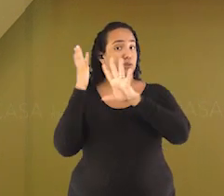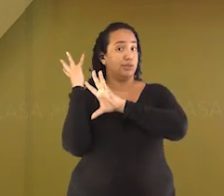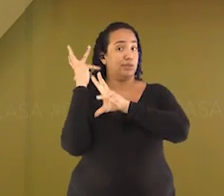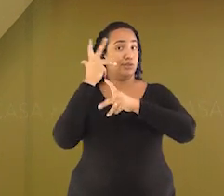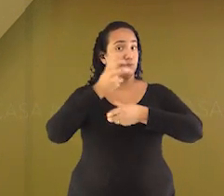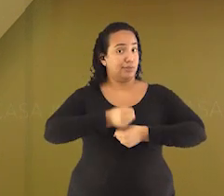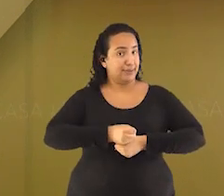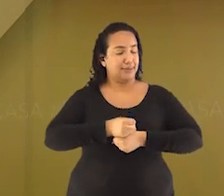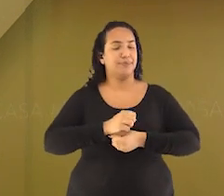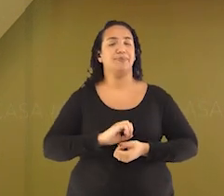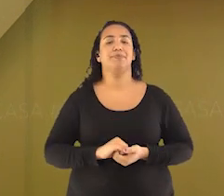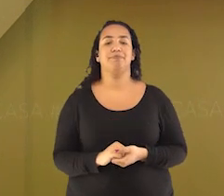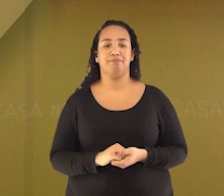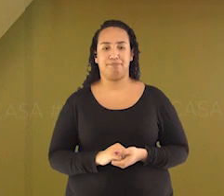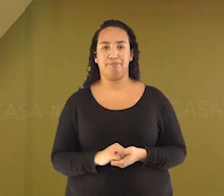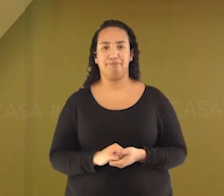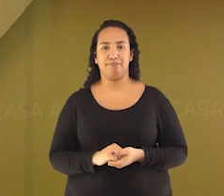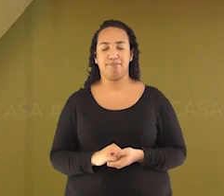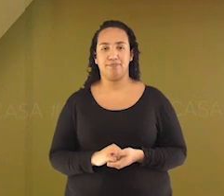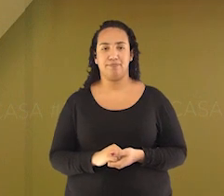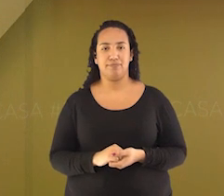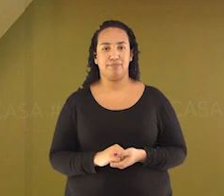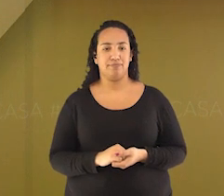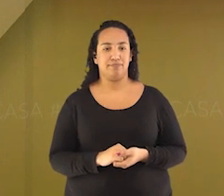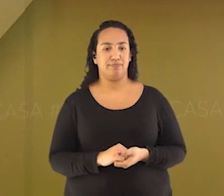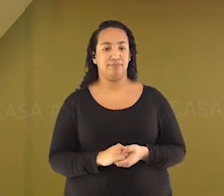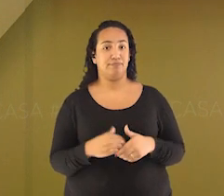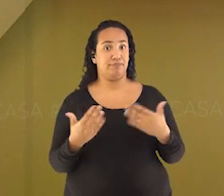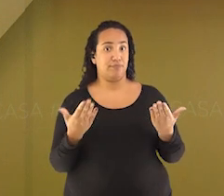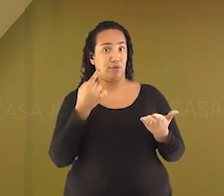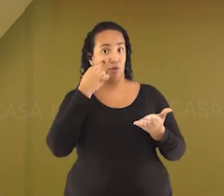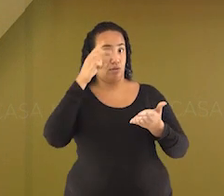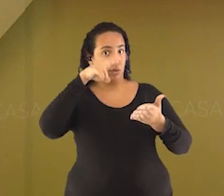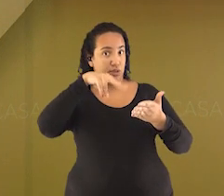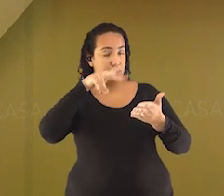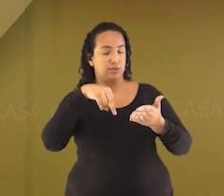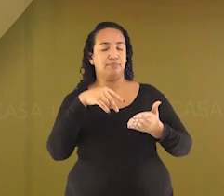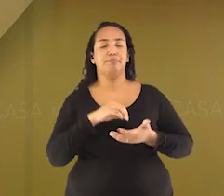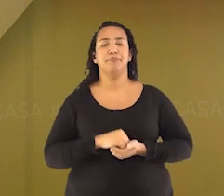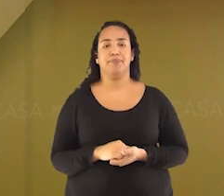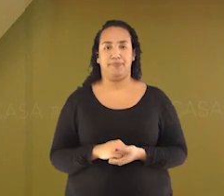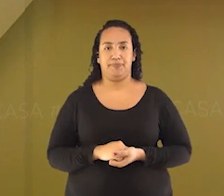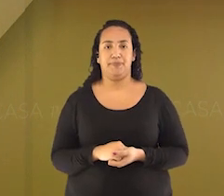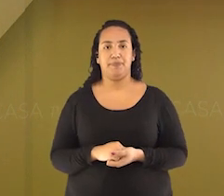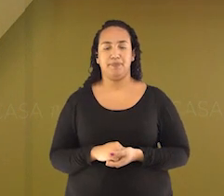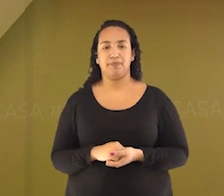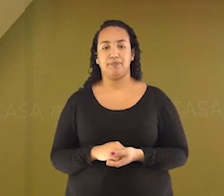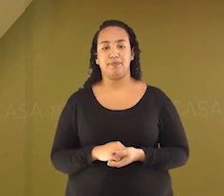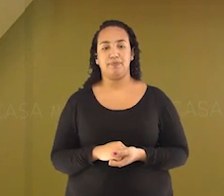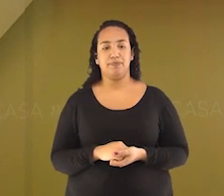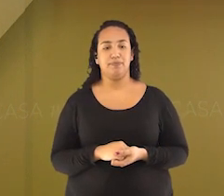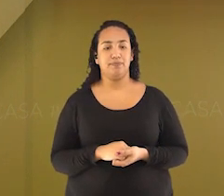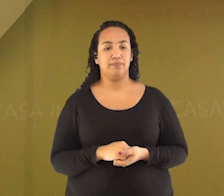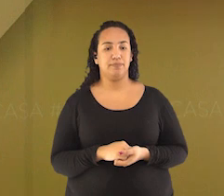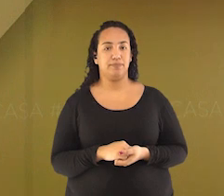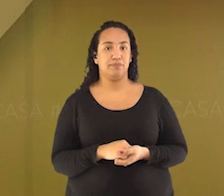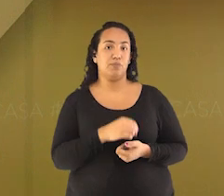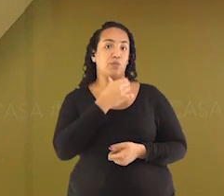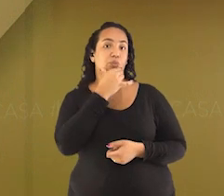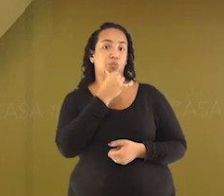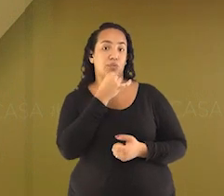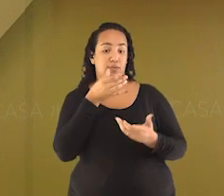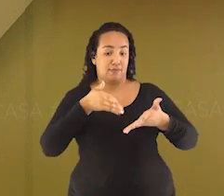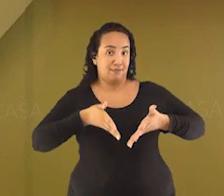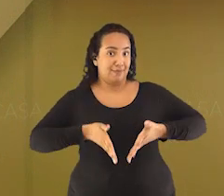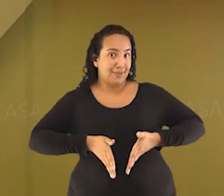de revisão para ver se você lembra de tudo. Vamos ler o enunciado juntos? Ele diz o seguinte: Ricardo nascerá em